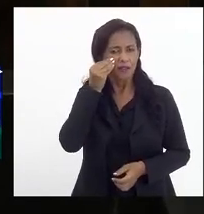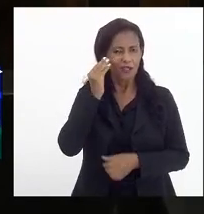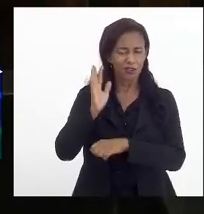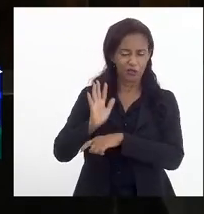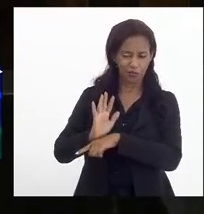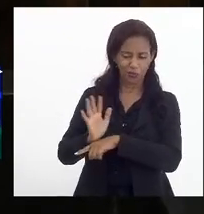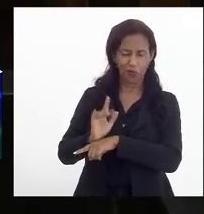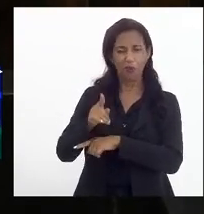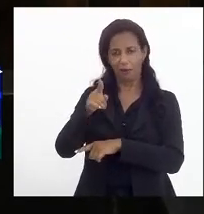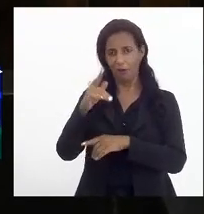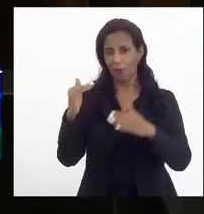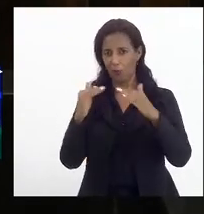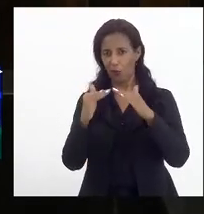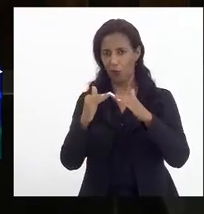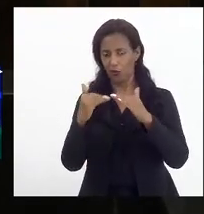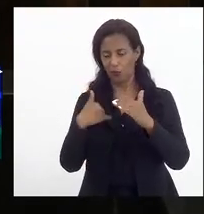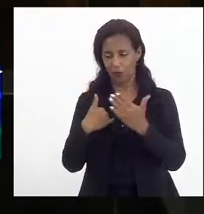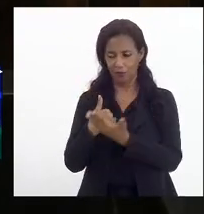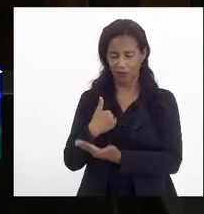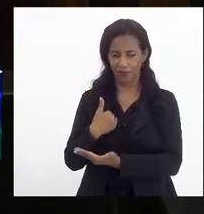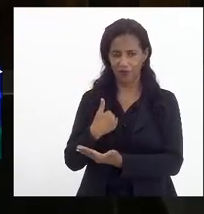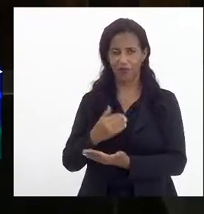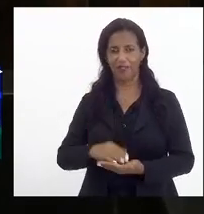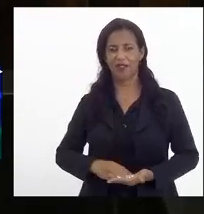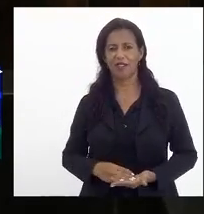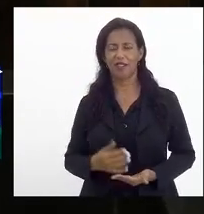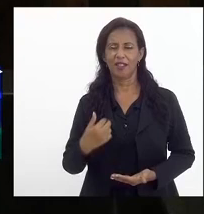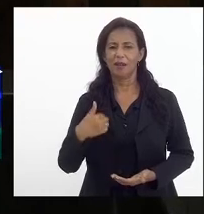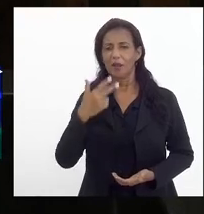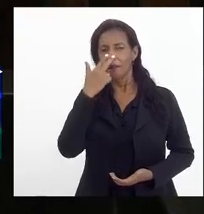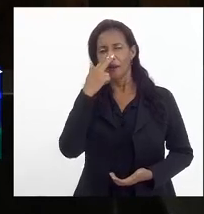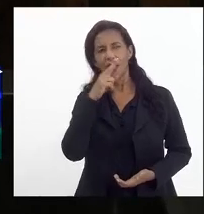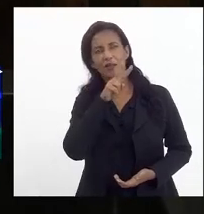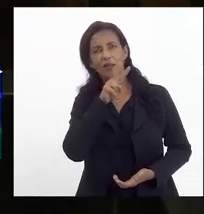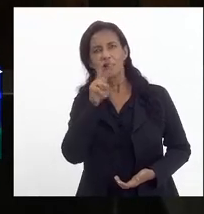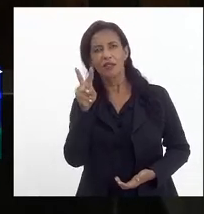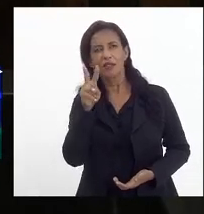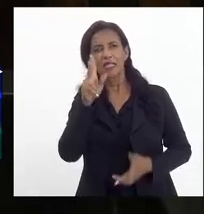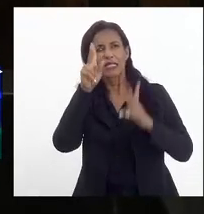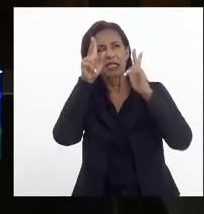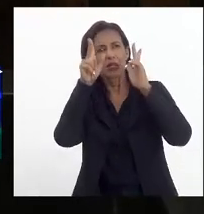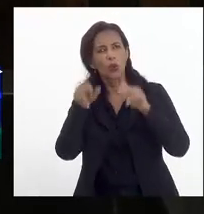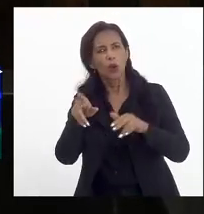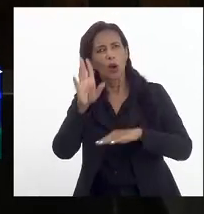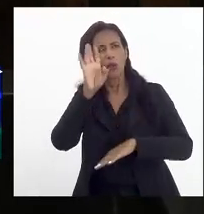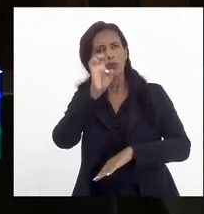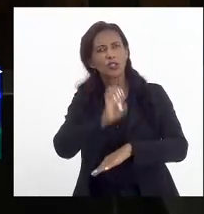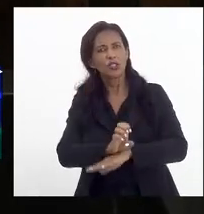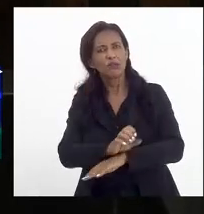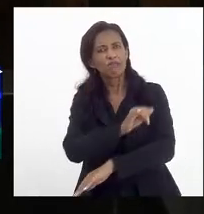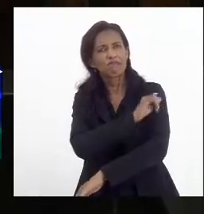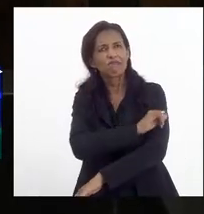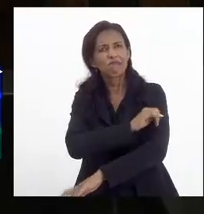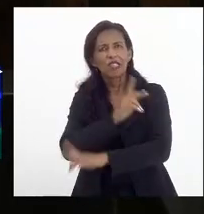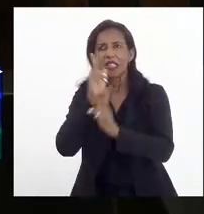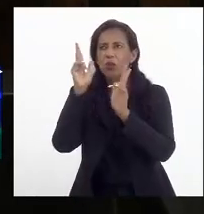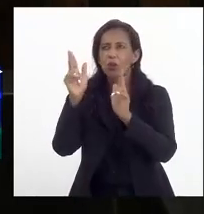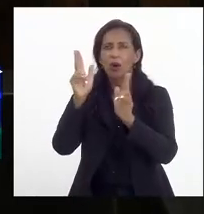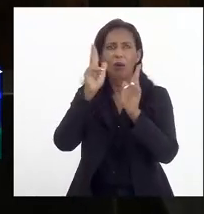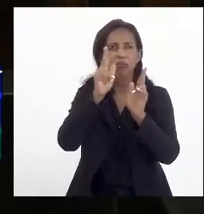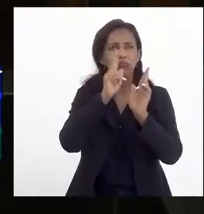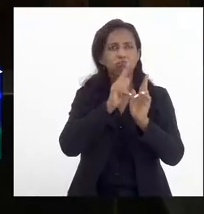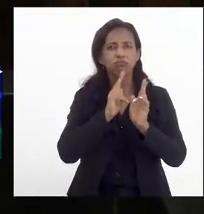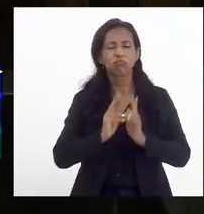excelência' concordou comigo e parece que eu tava olhando aqui o estado do Rio de Janeiro guardado as energias das